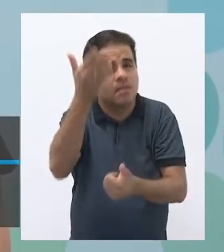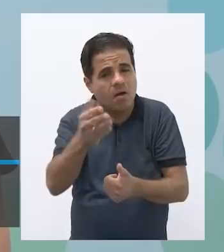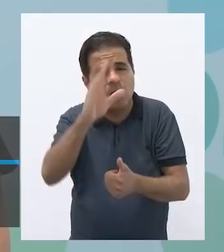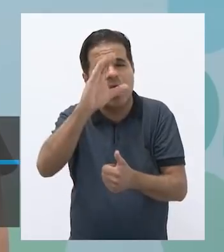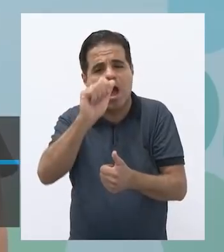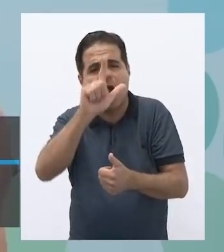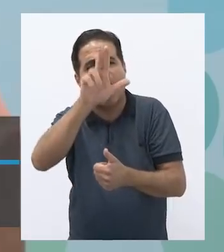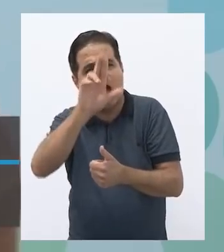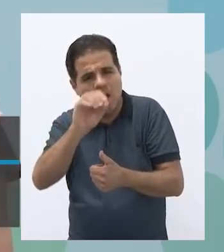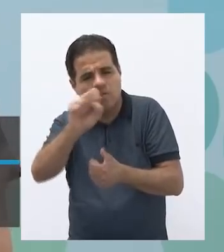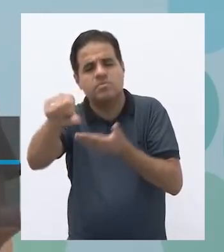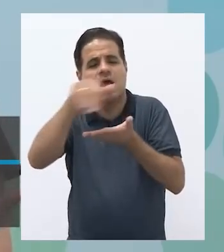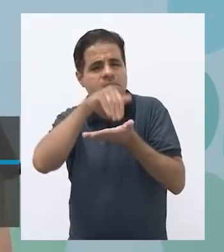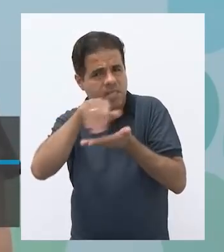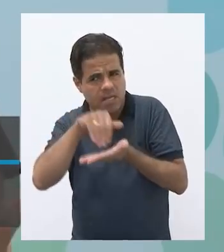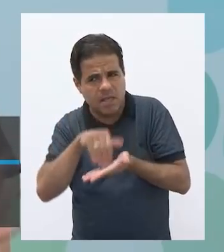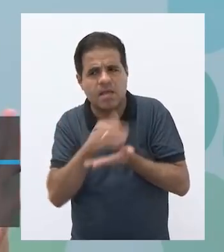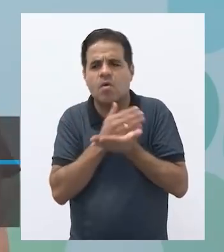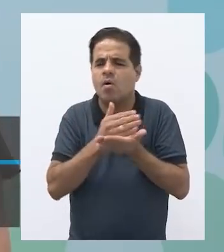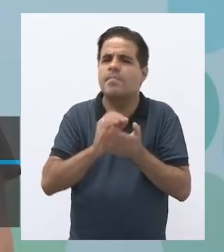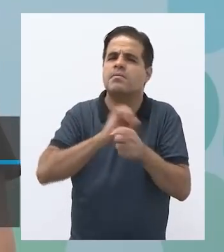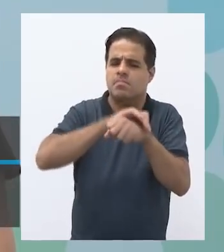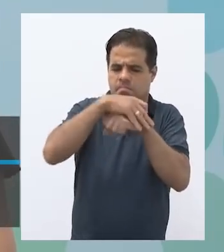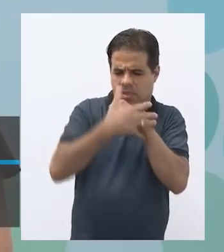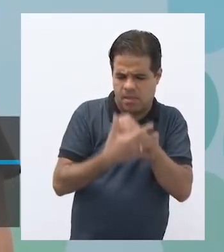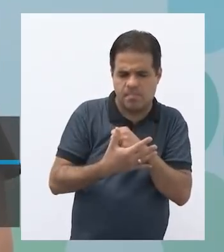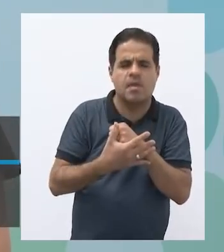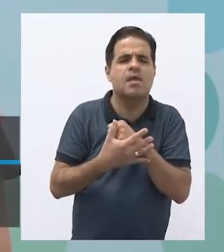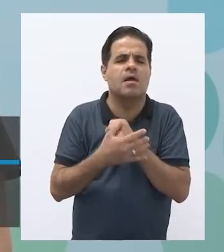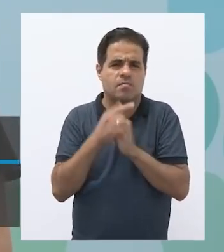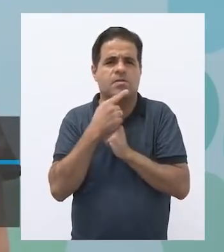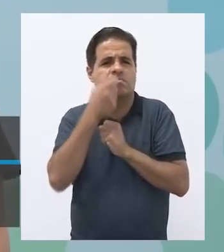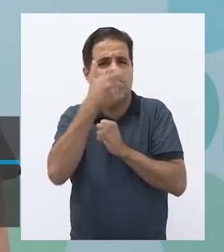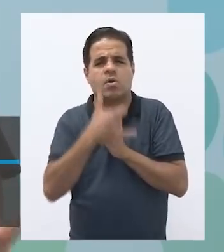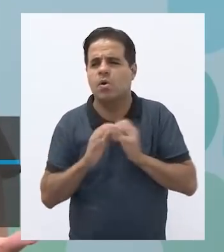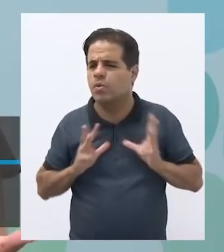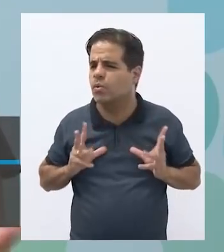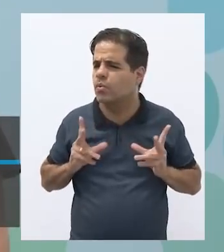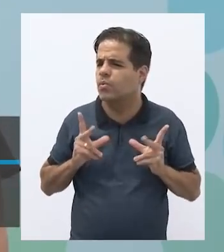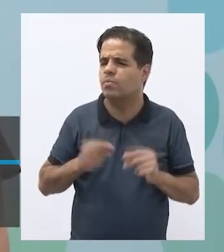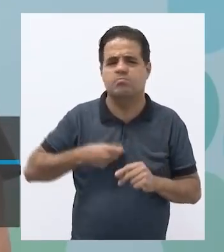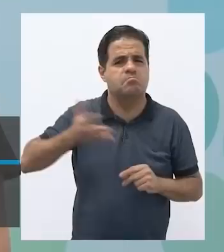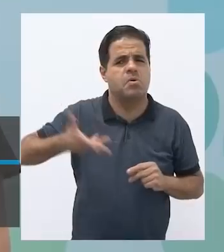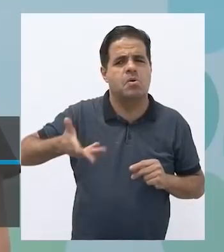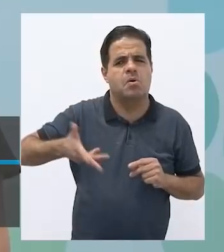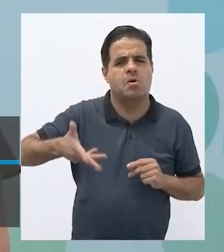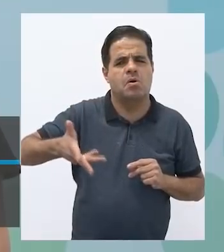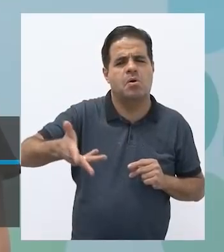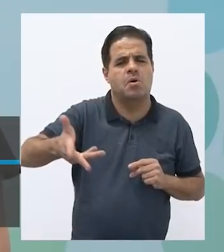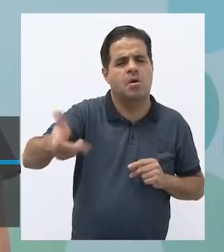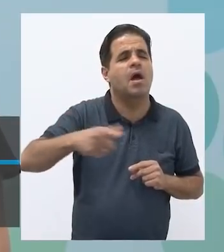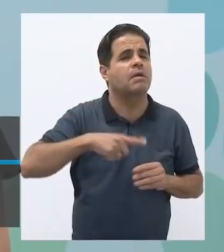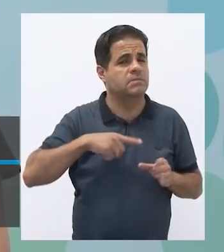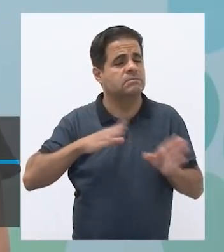a secretaria, com o começo da pandemia, lógico, como você disse, tudo foi acelerado, né? A gente tinha